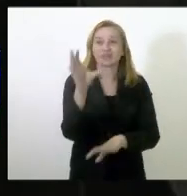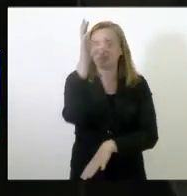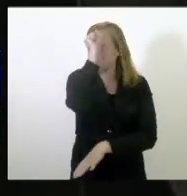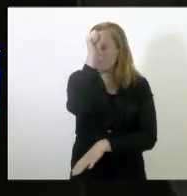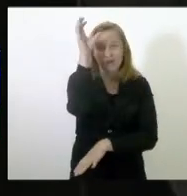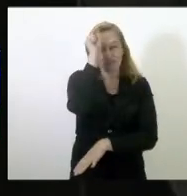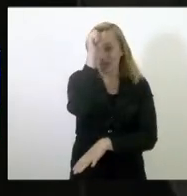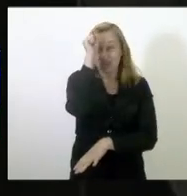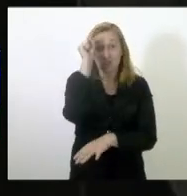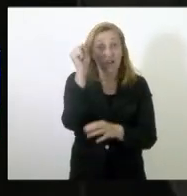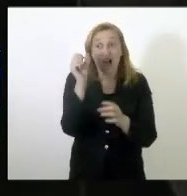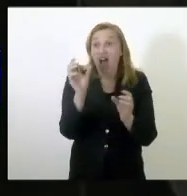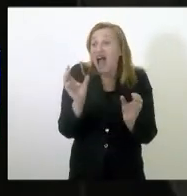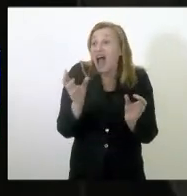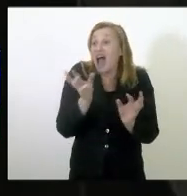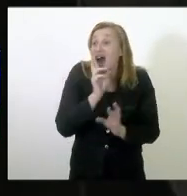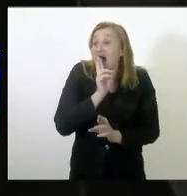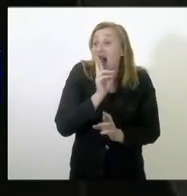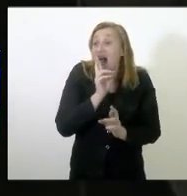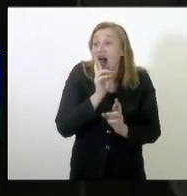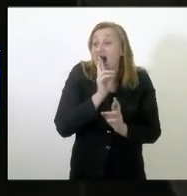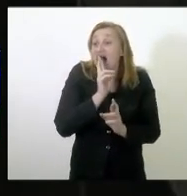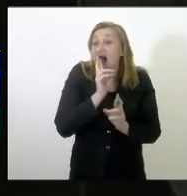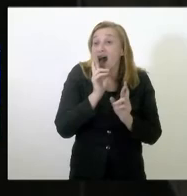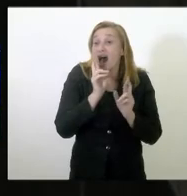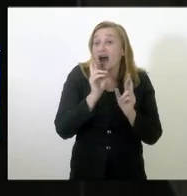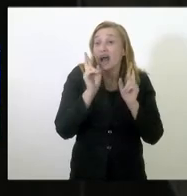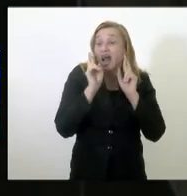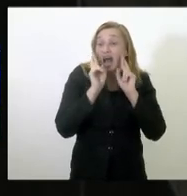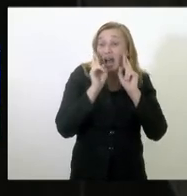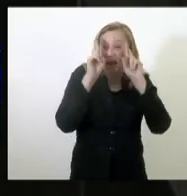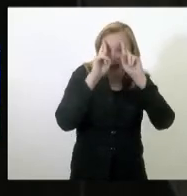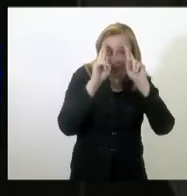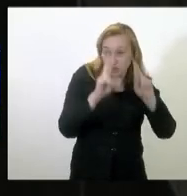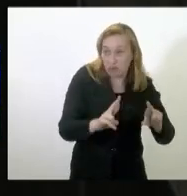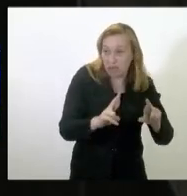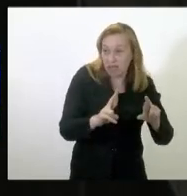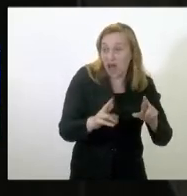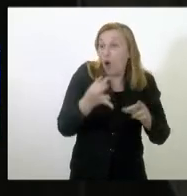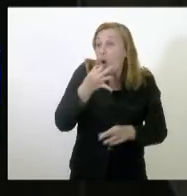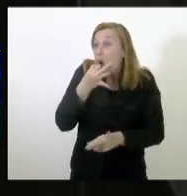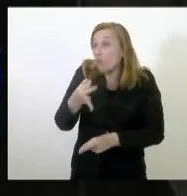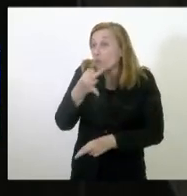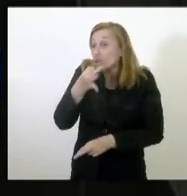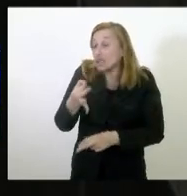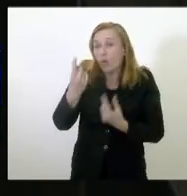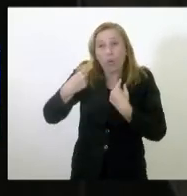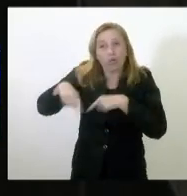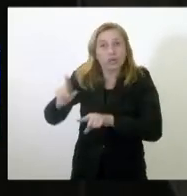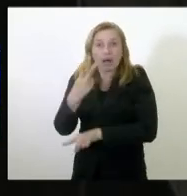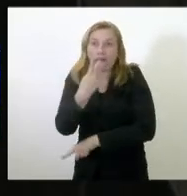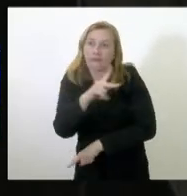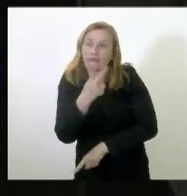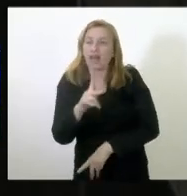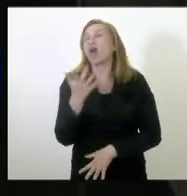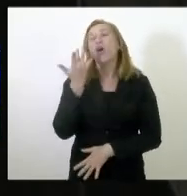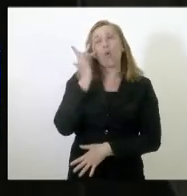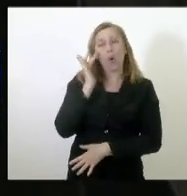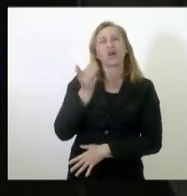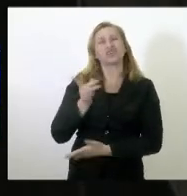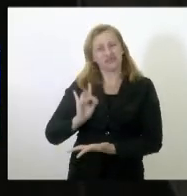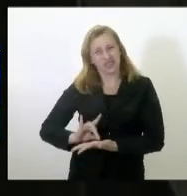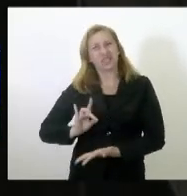as opiniões contrárias à dele, deputado Waldeck. Porque eu acho, sinceramente, que ele tem